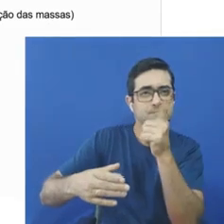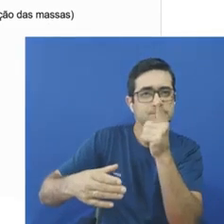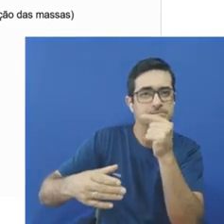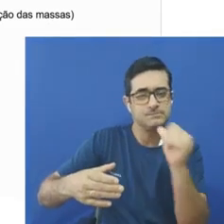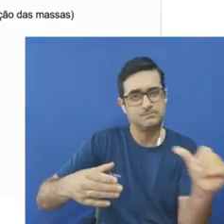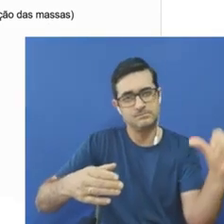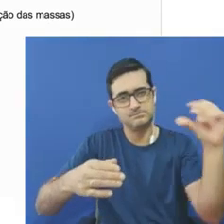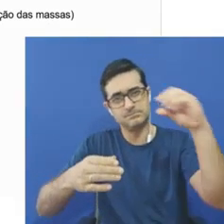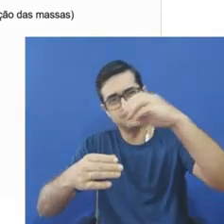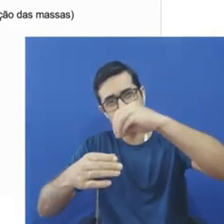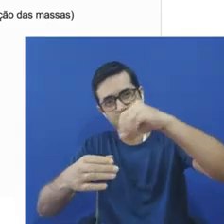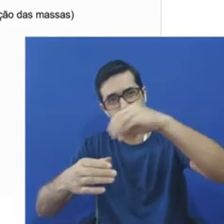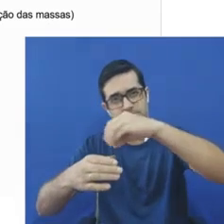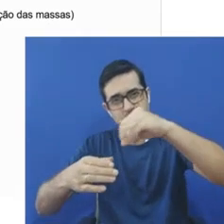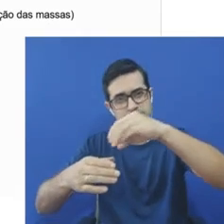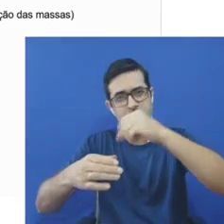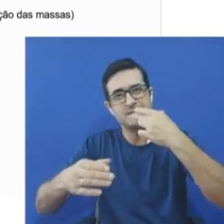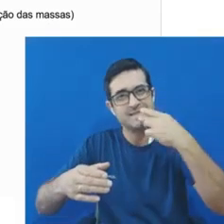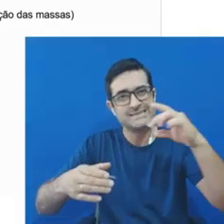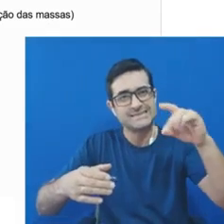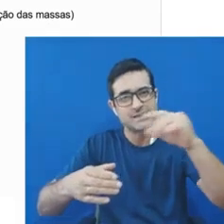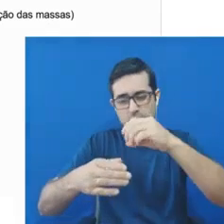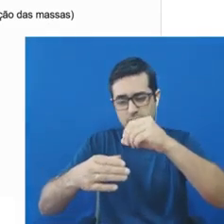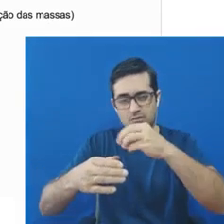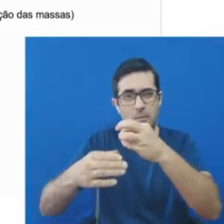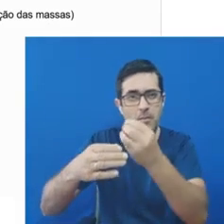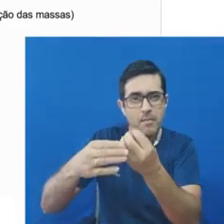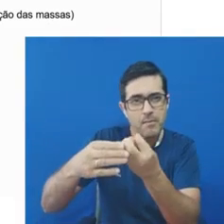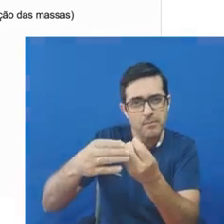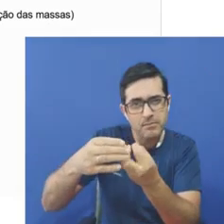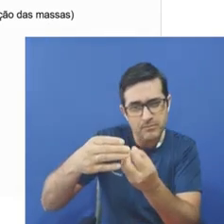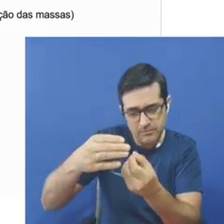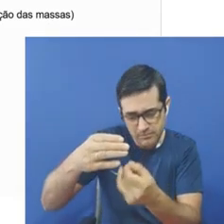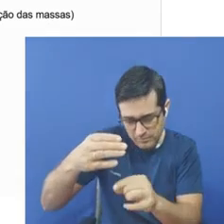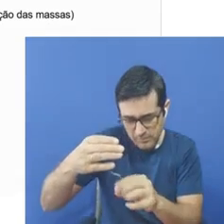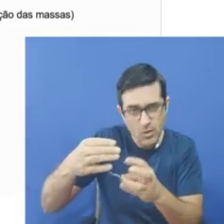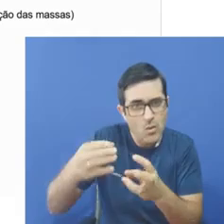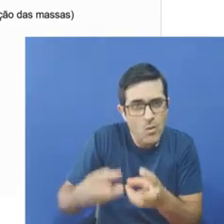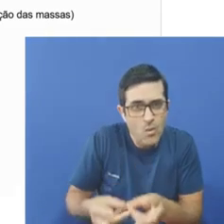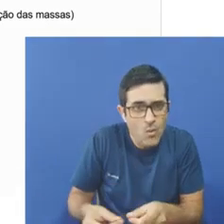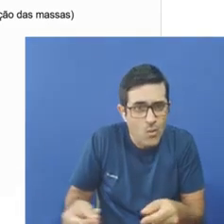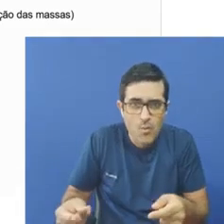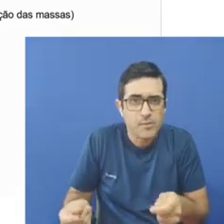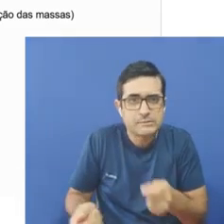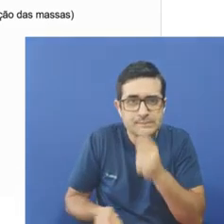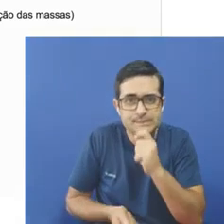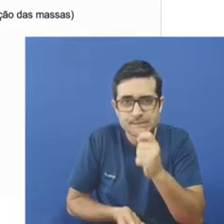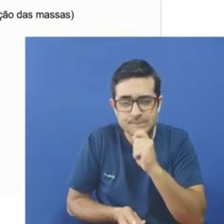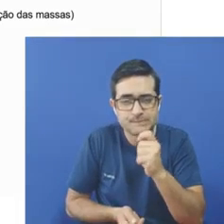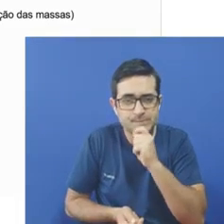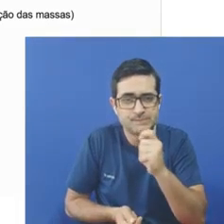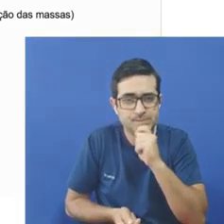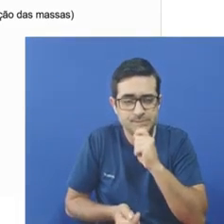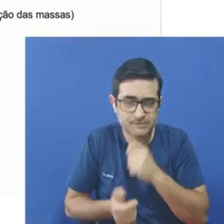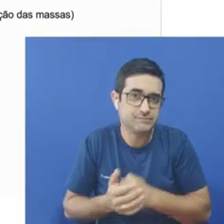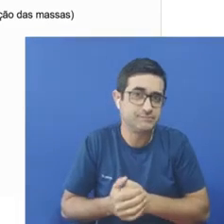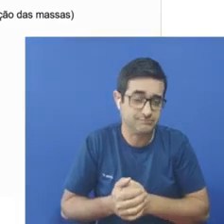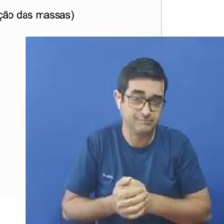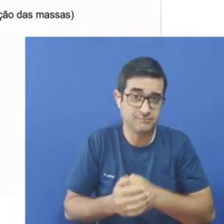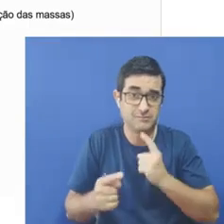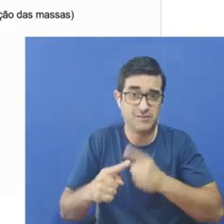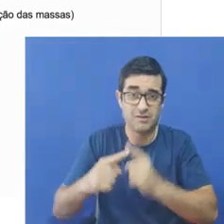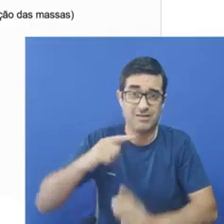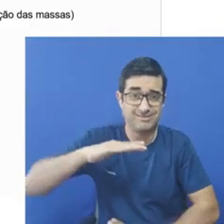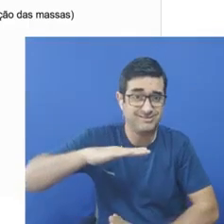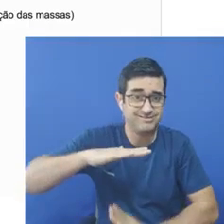um precipitado. No caso do sal, é porque eu excedi o coeficiente de solubilidade, ou seja, eu passei